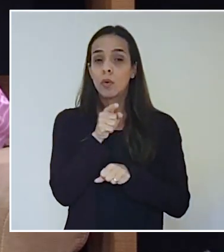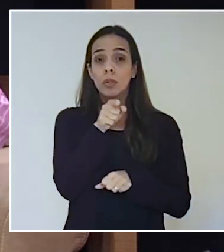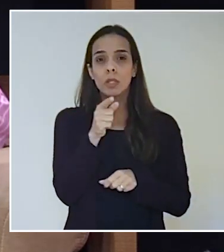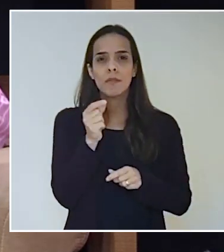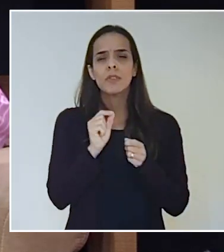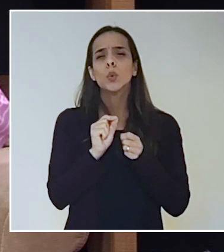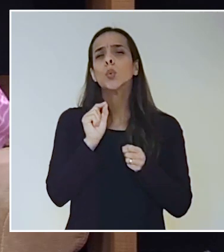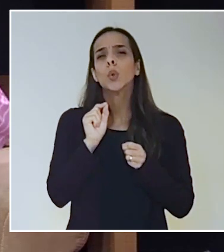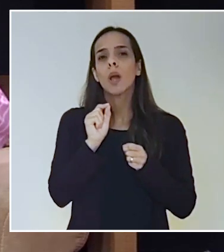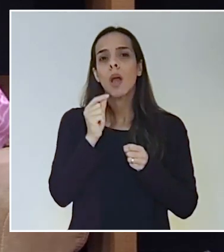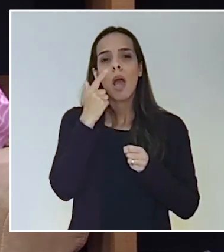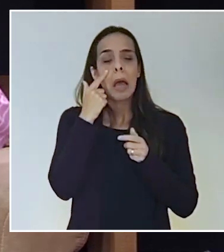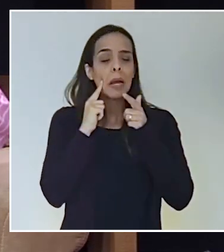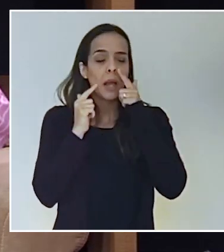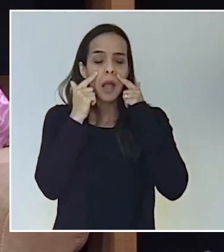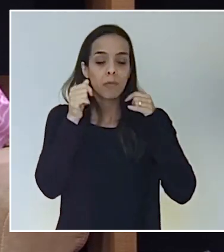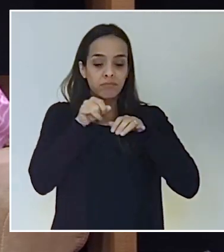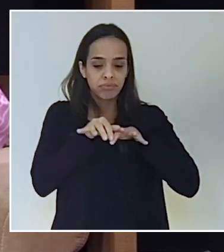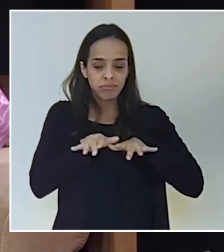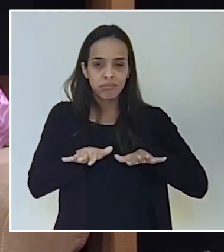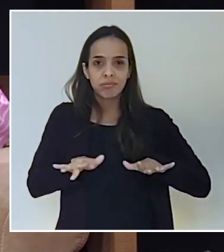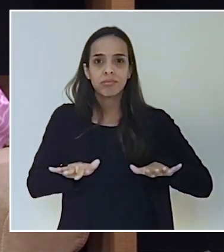Talvez a semeadura é solitária,